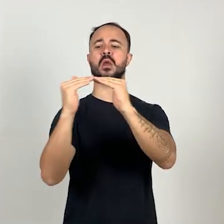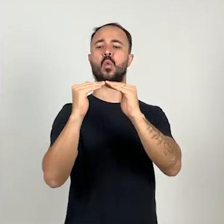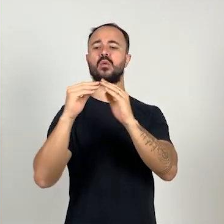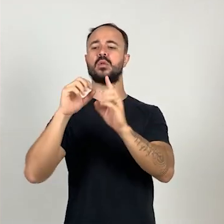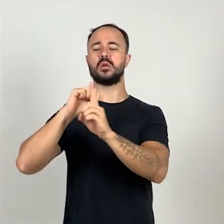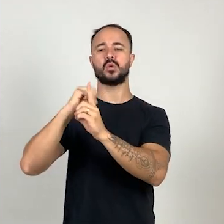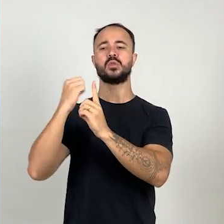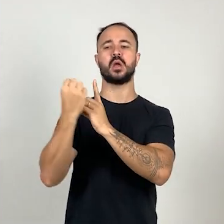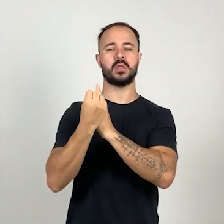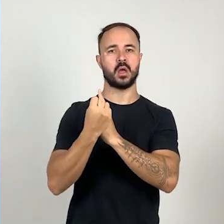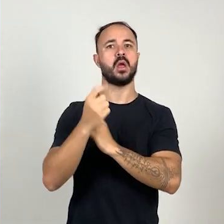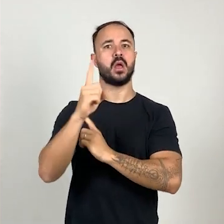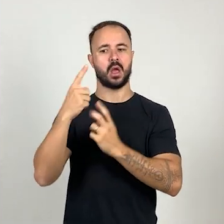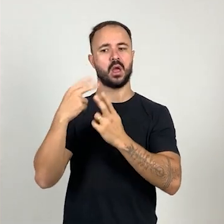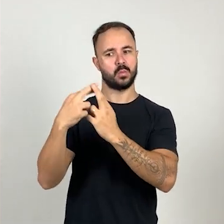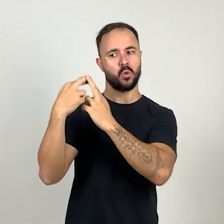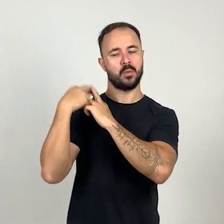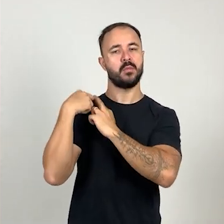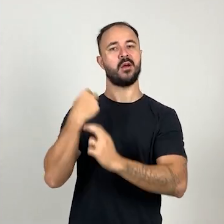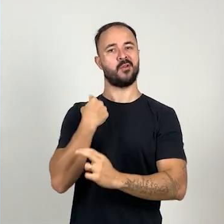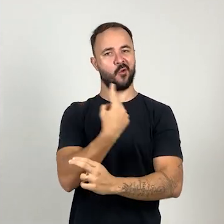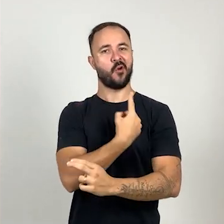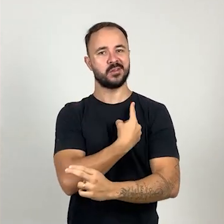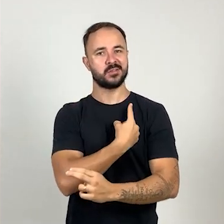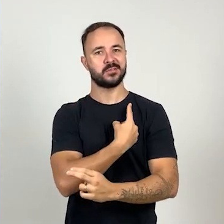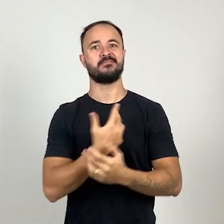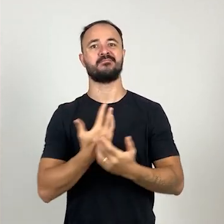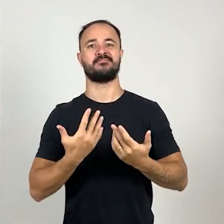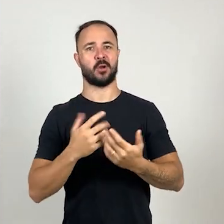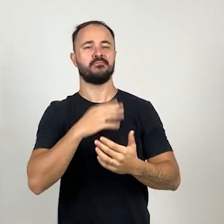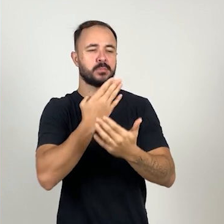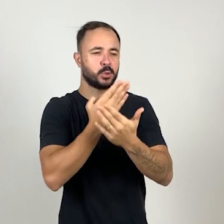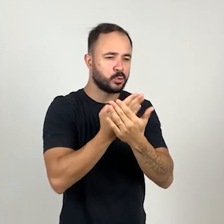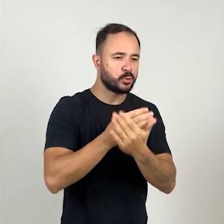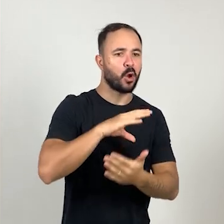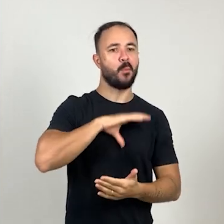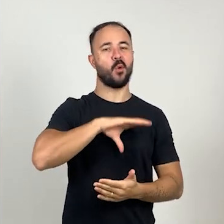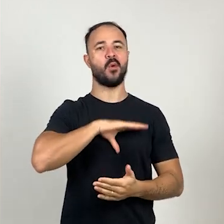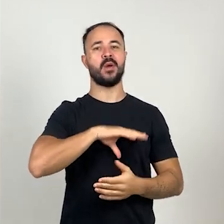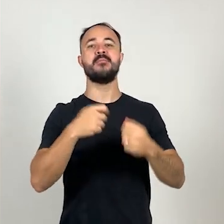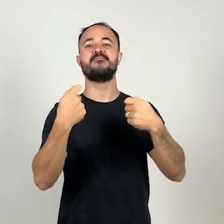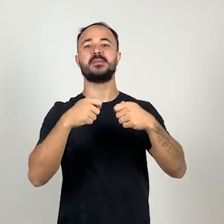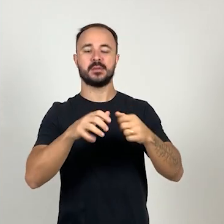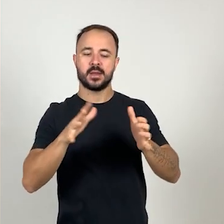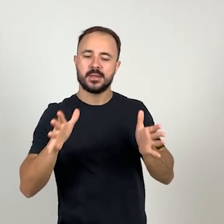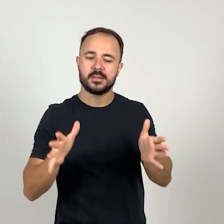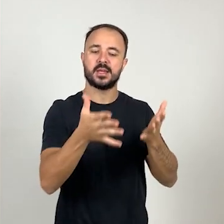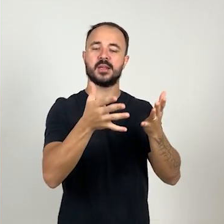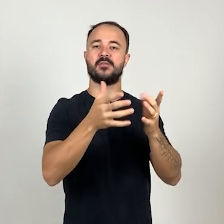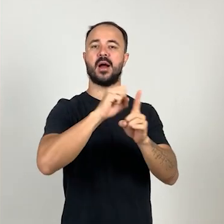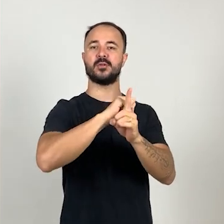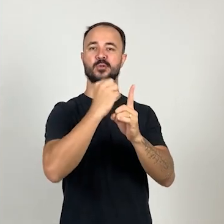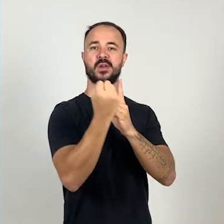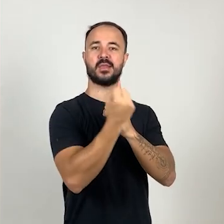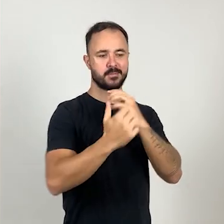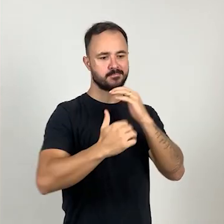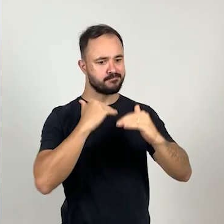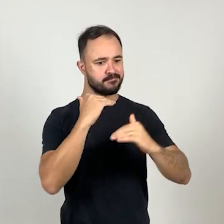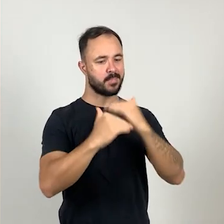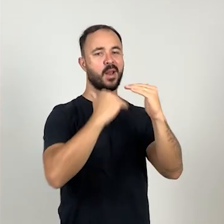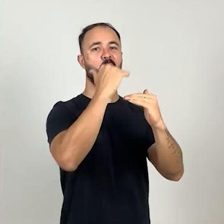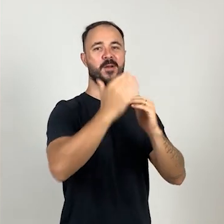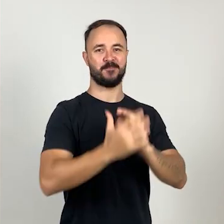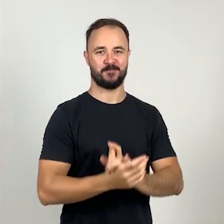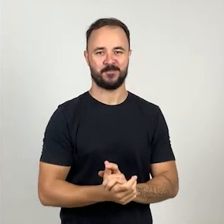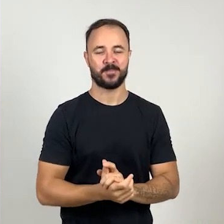nossa voz e a nossa escrita para promover mudanças positivas em nossa sociedade. Os objetivos